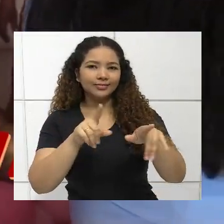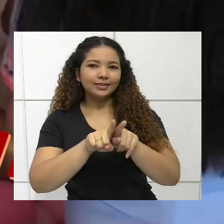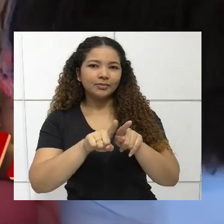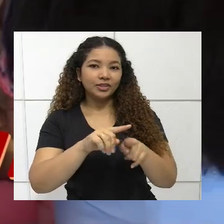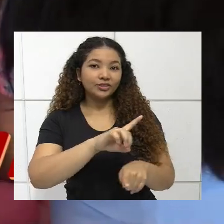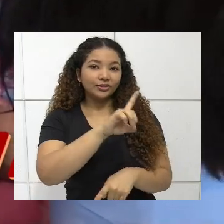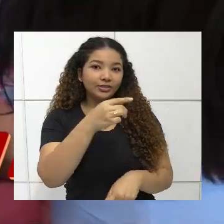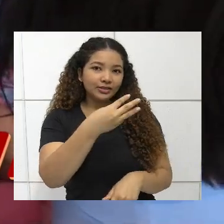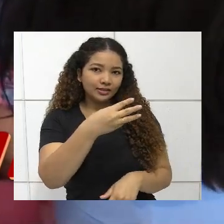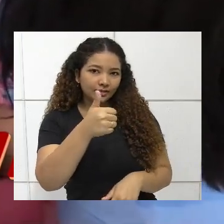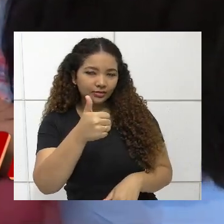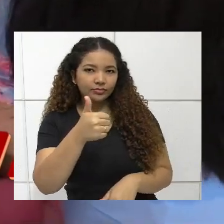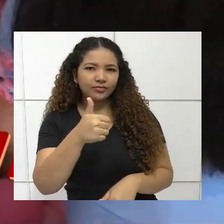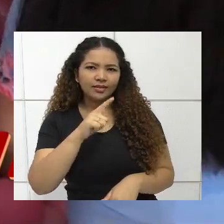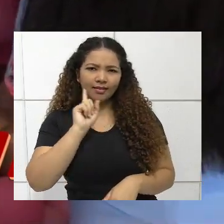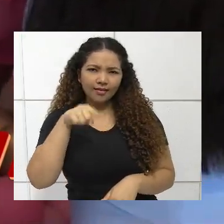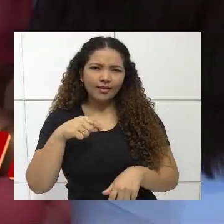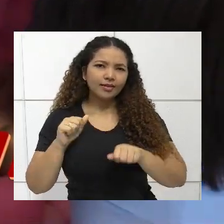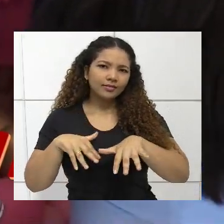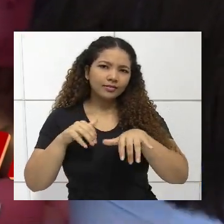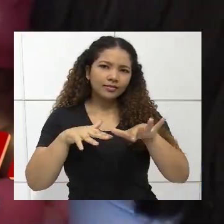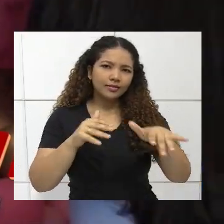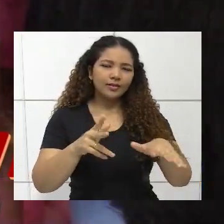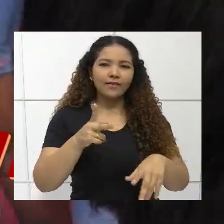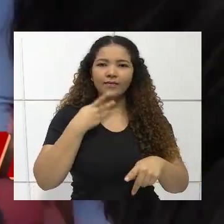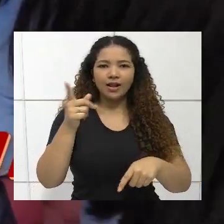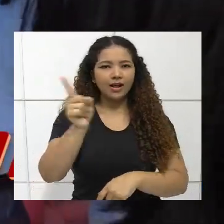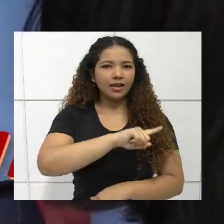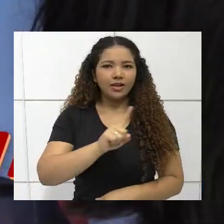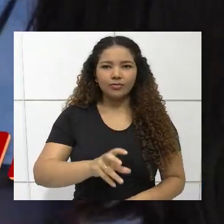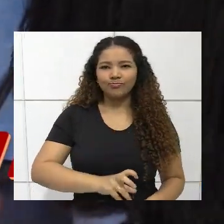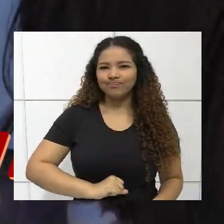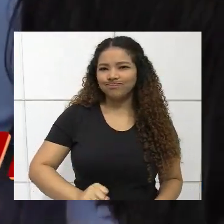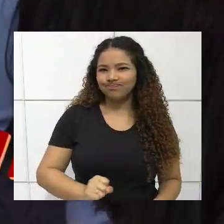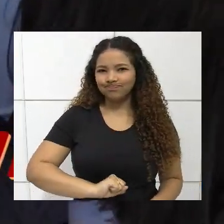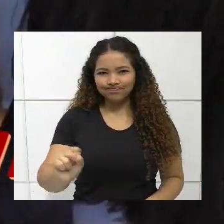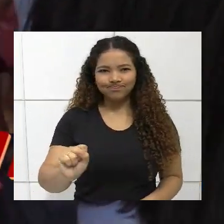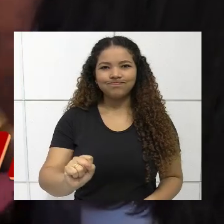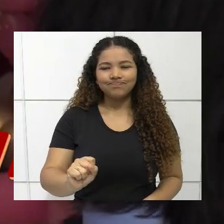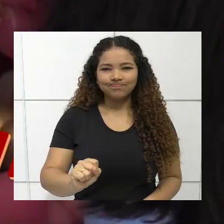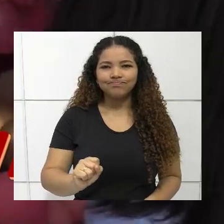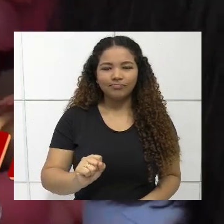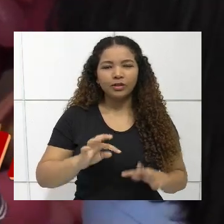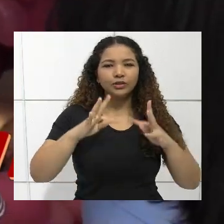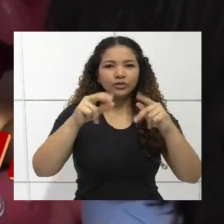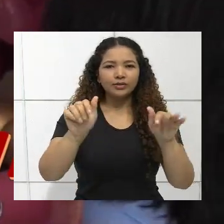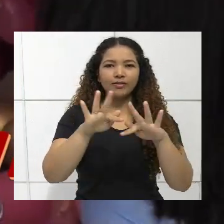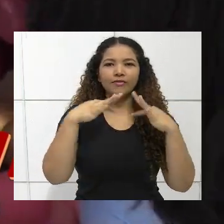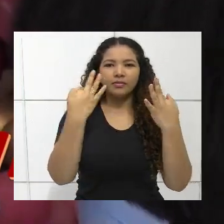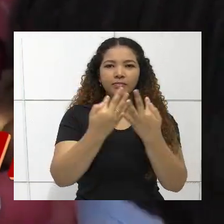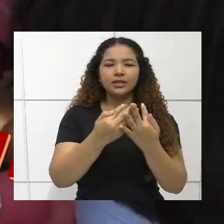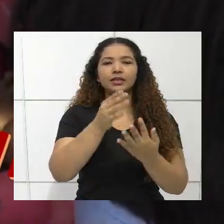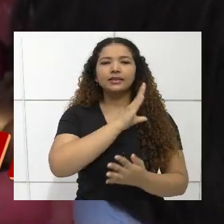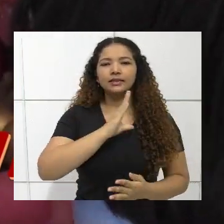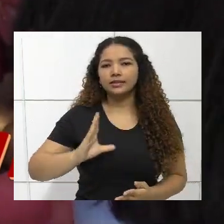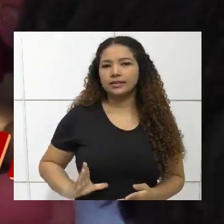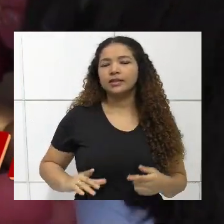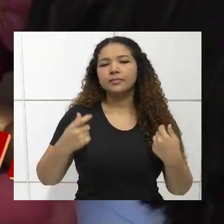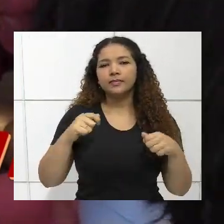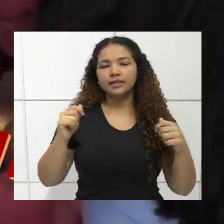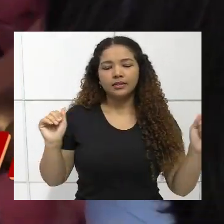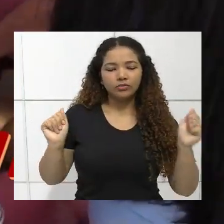um projeto de Deus, diga não ao aborto, e todas as famílias cristãs devo estar nessa caminhada conosco aí, em